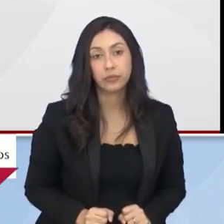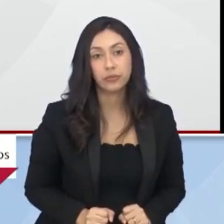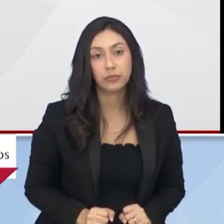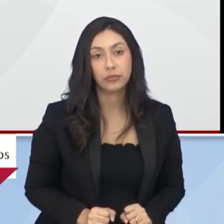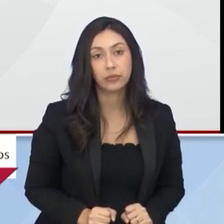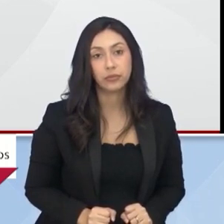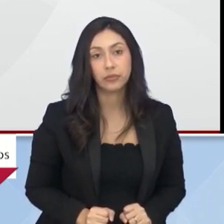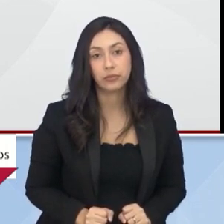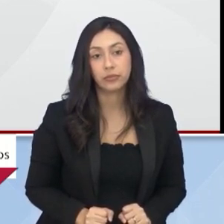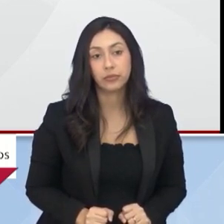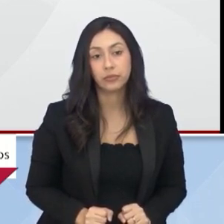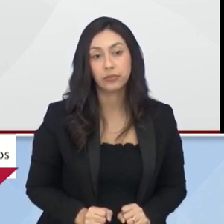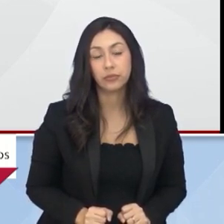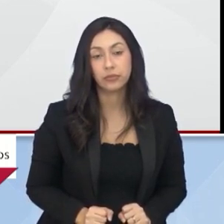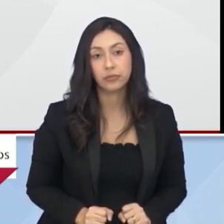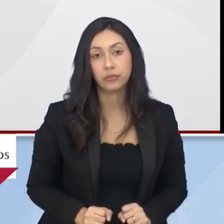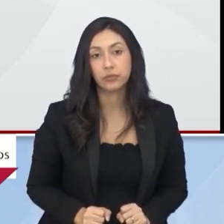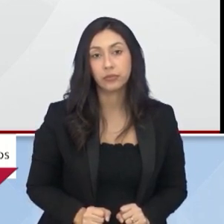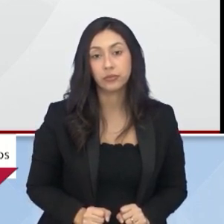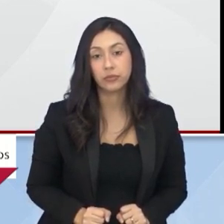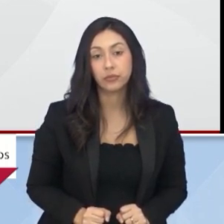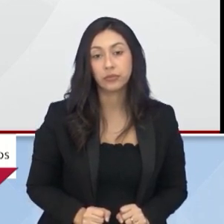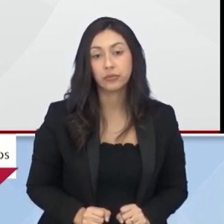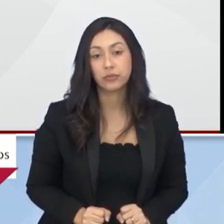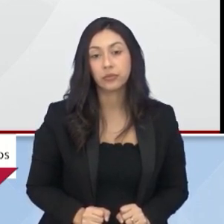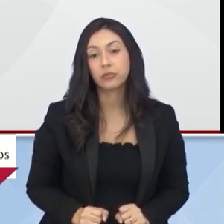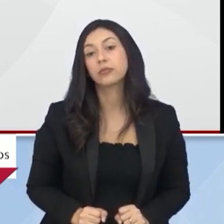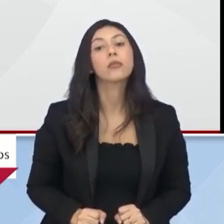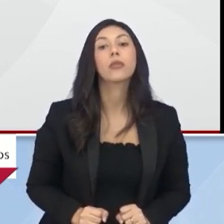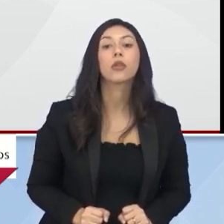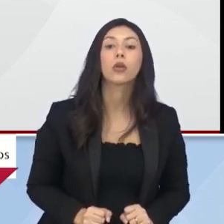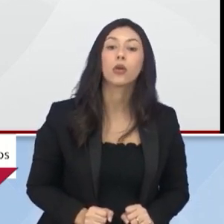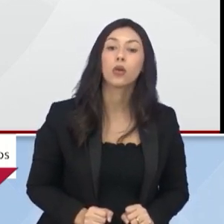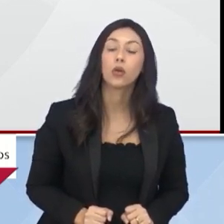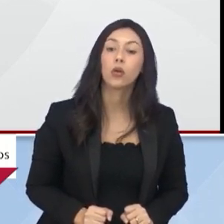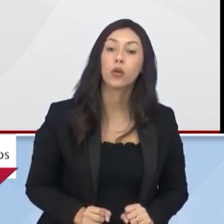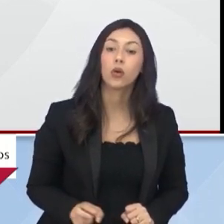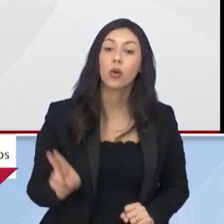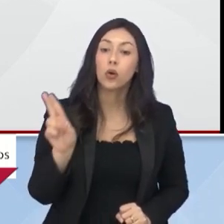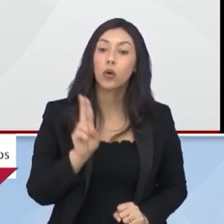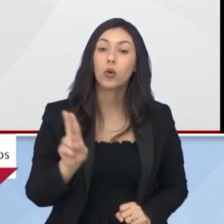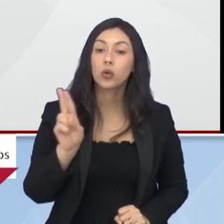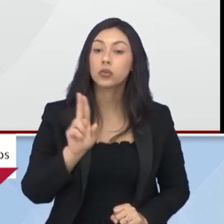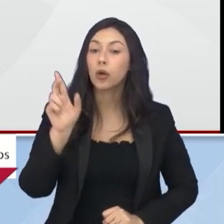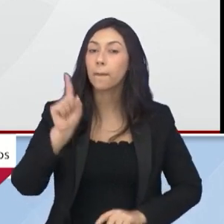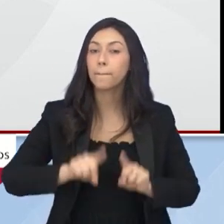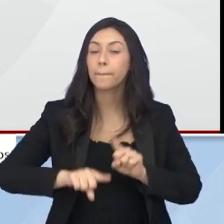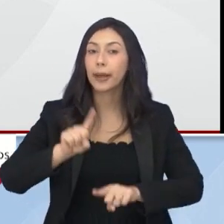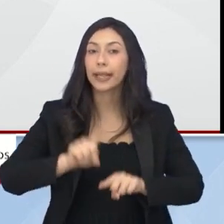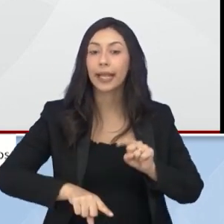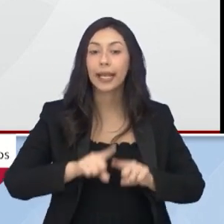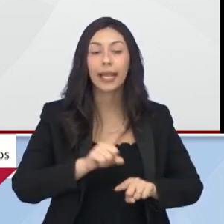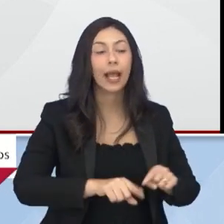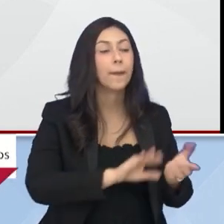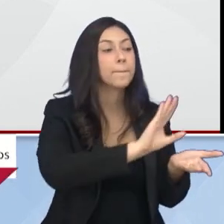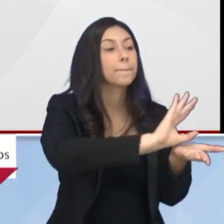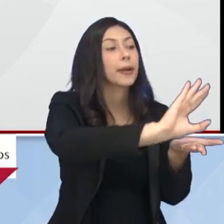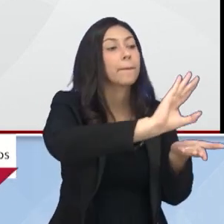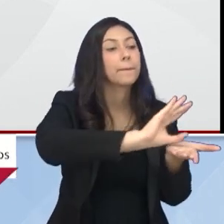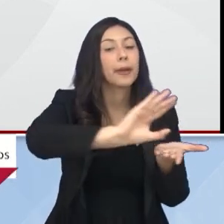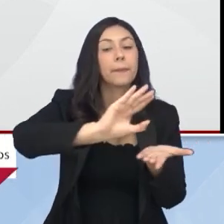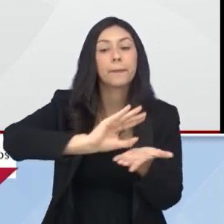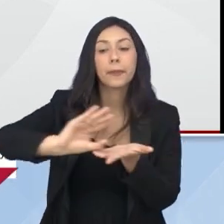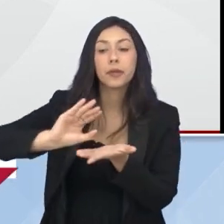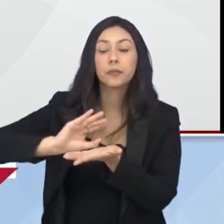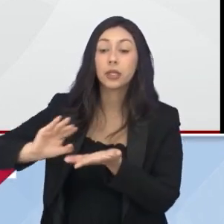emergência uso promocional de distribuir distribuição gratuita de bens e serviços de caráter geral isso a